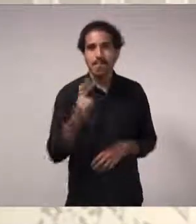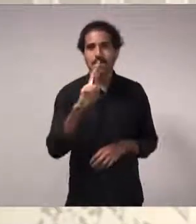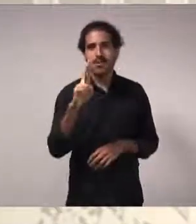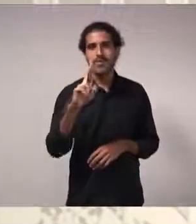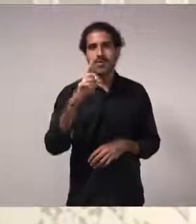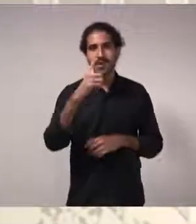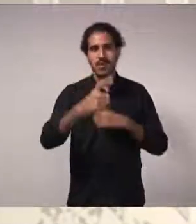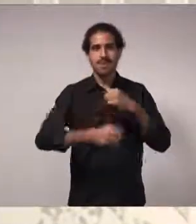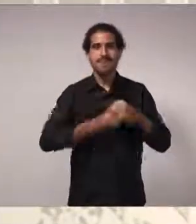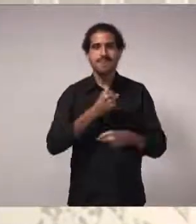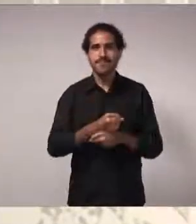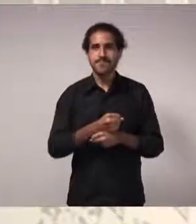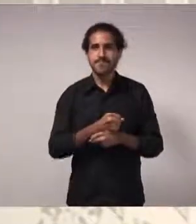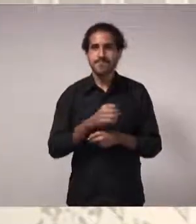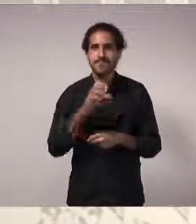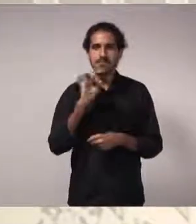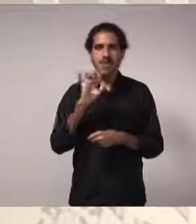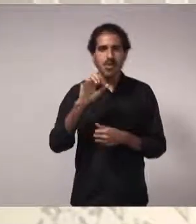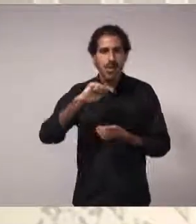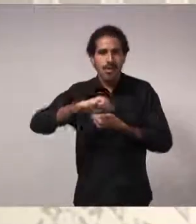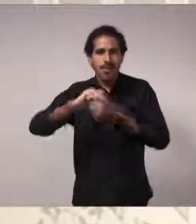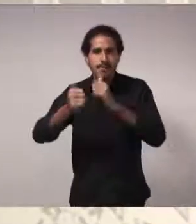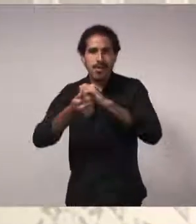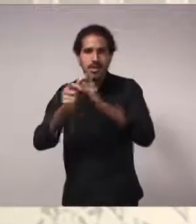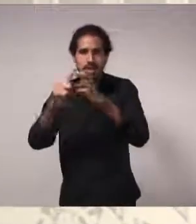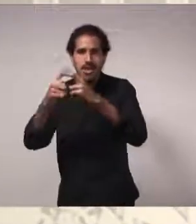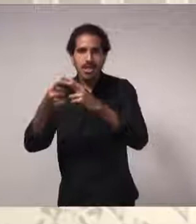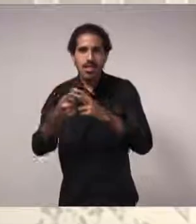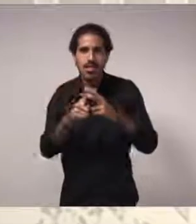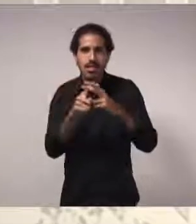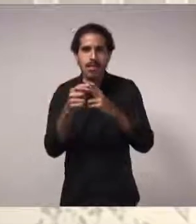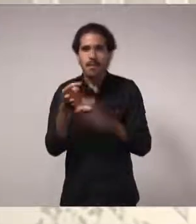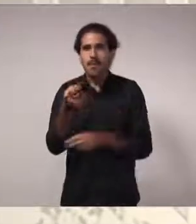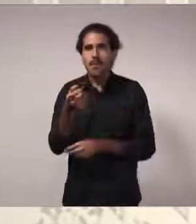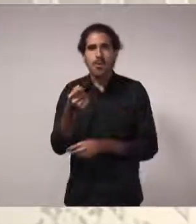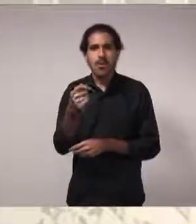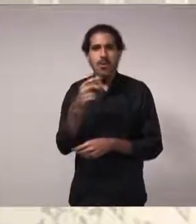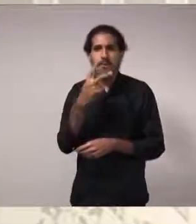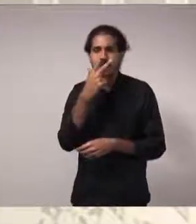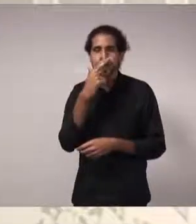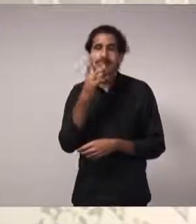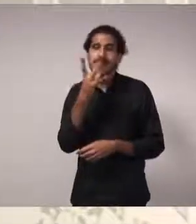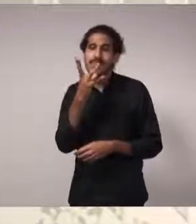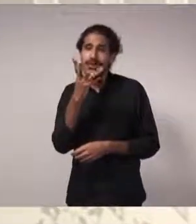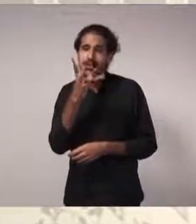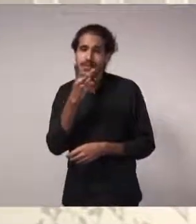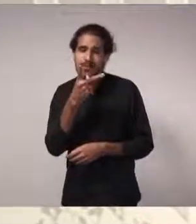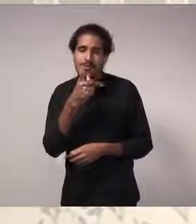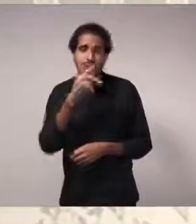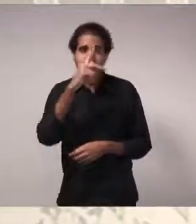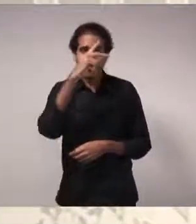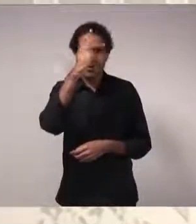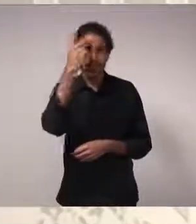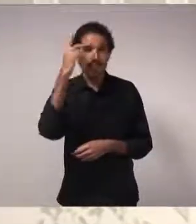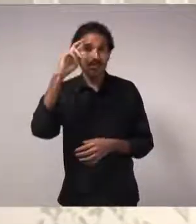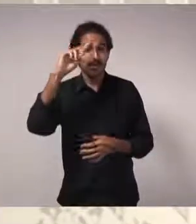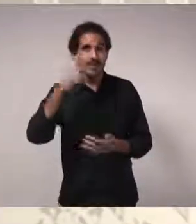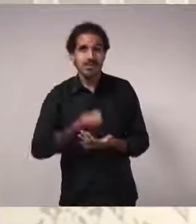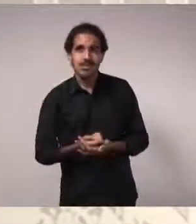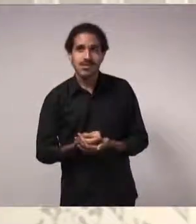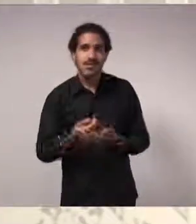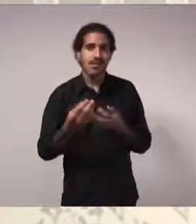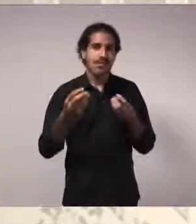com essas pequenas ações, que muitas vezes demoram a ser decididas, porque a gente fica, mas